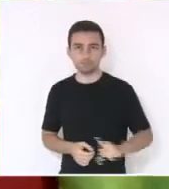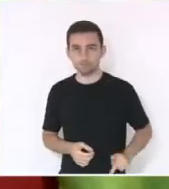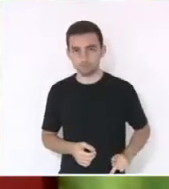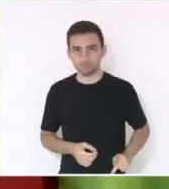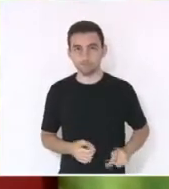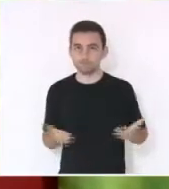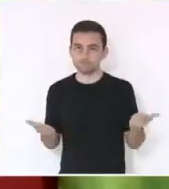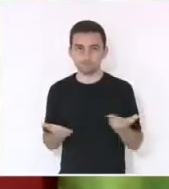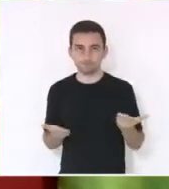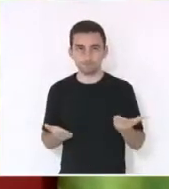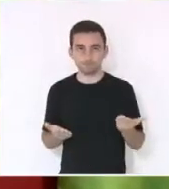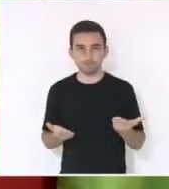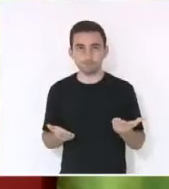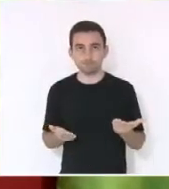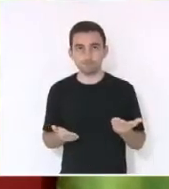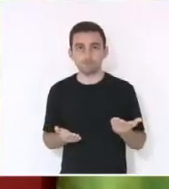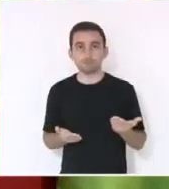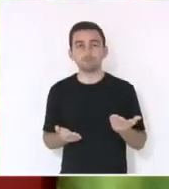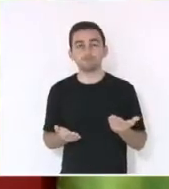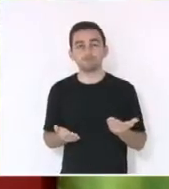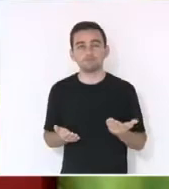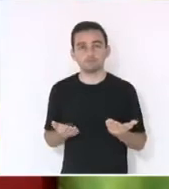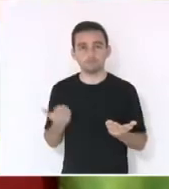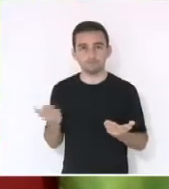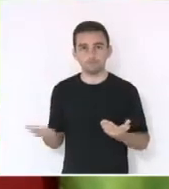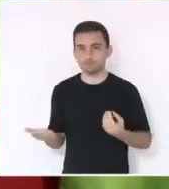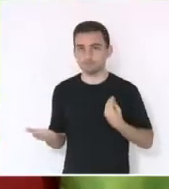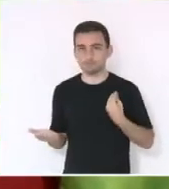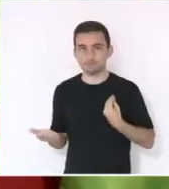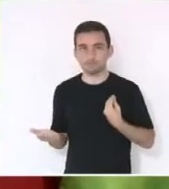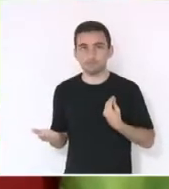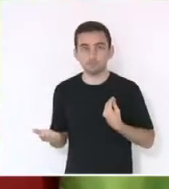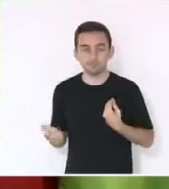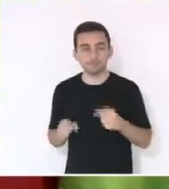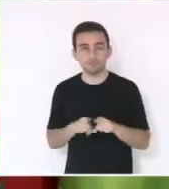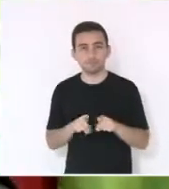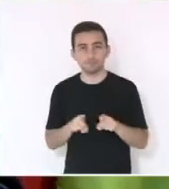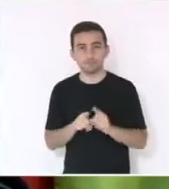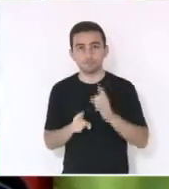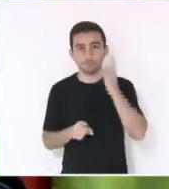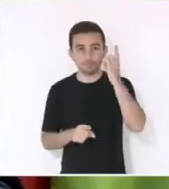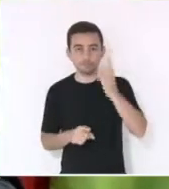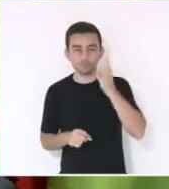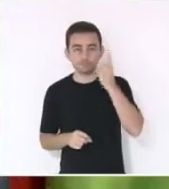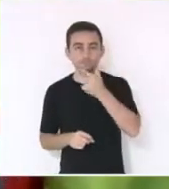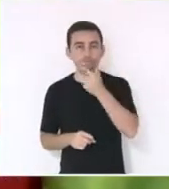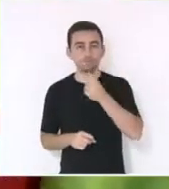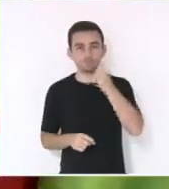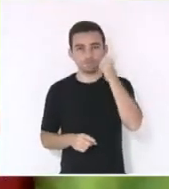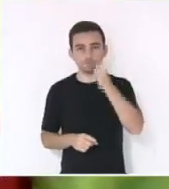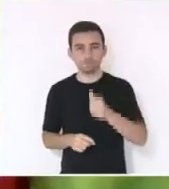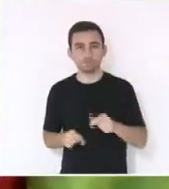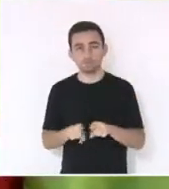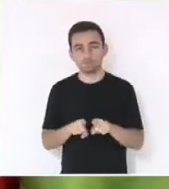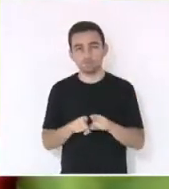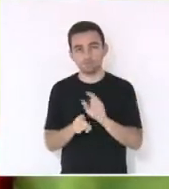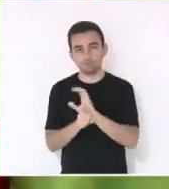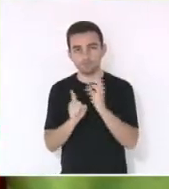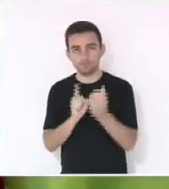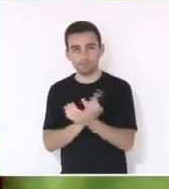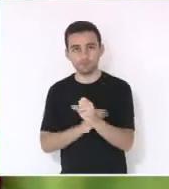interino nesse momento. Saudar os senhores deputados, senhoras deputadas, comunidade